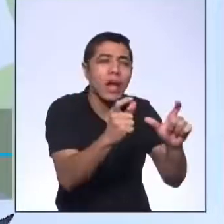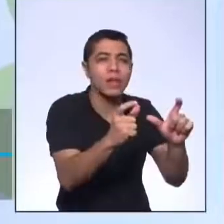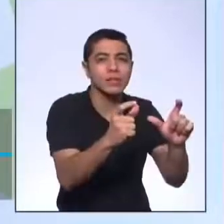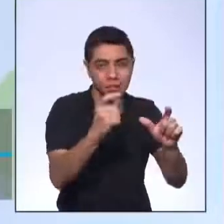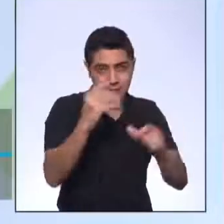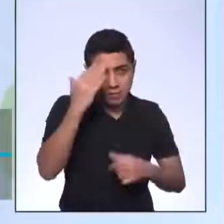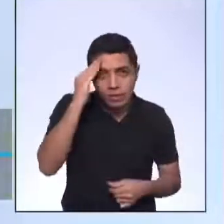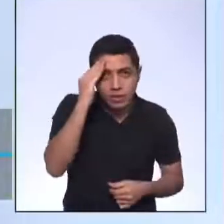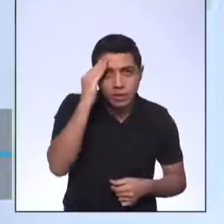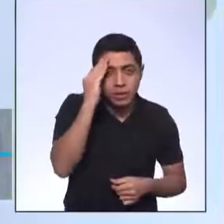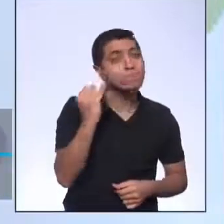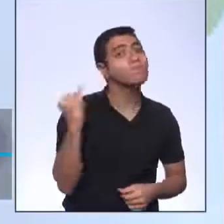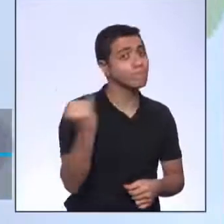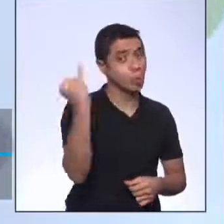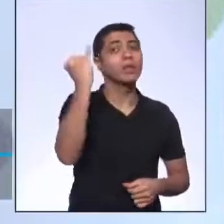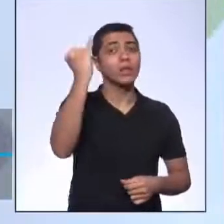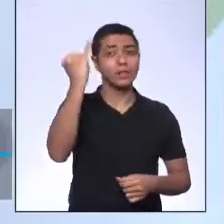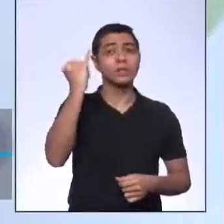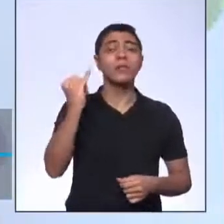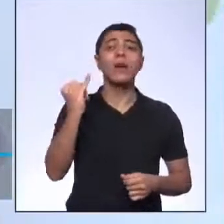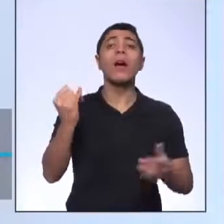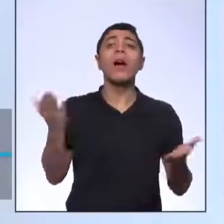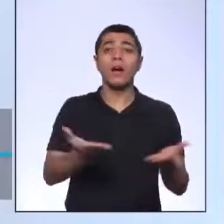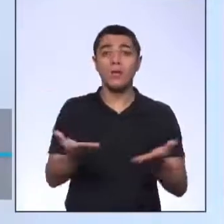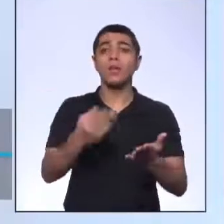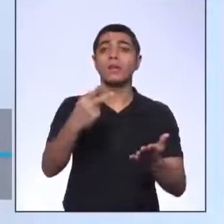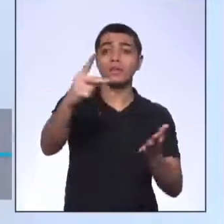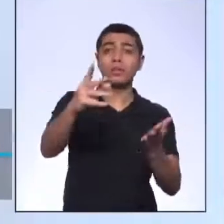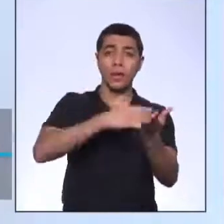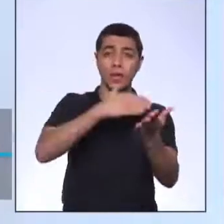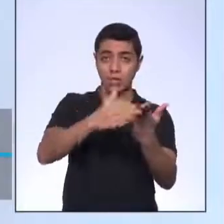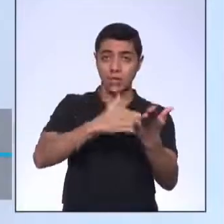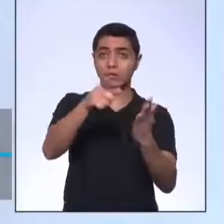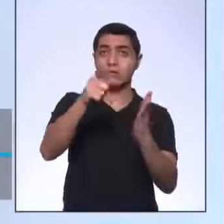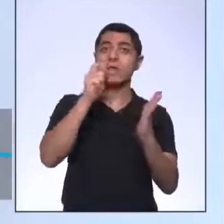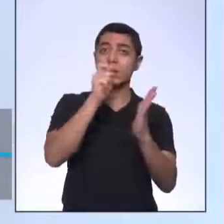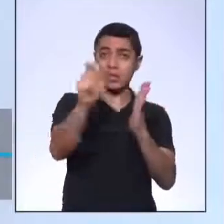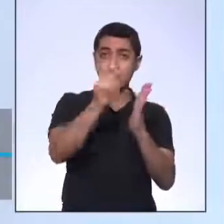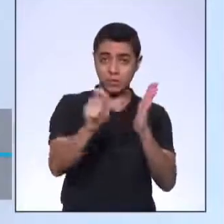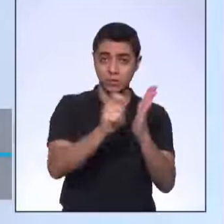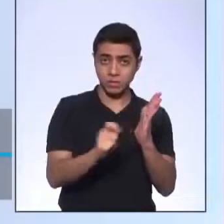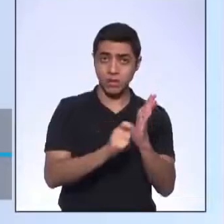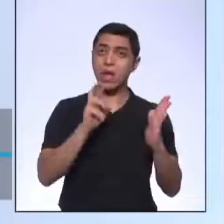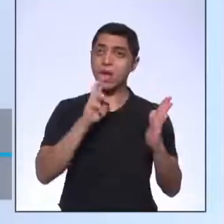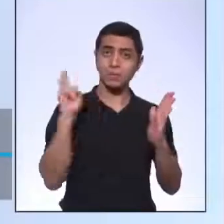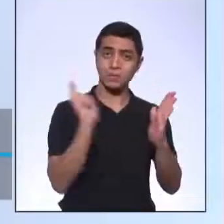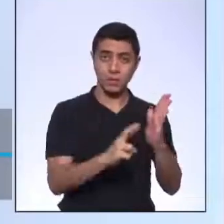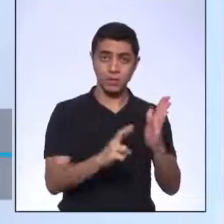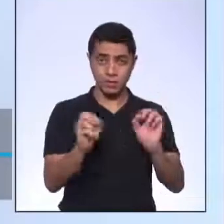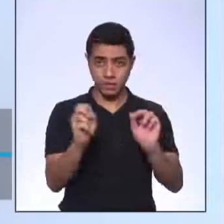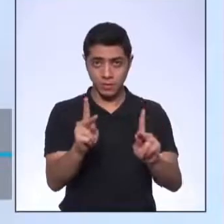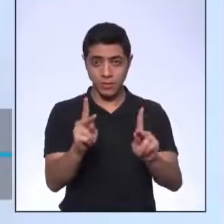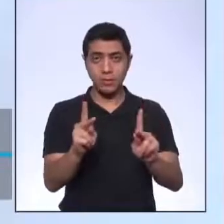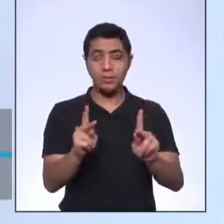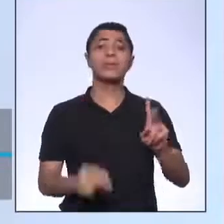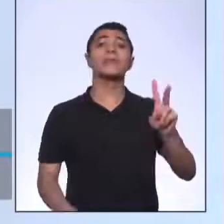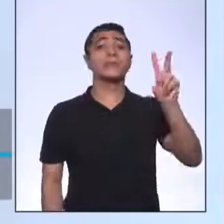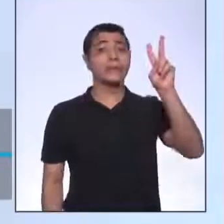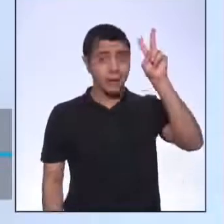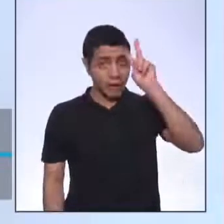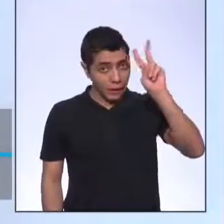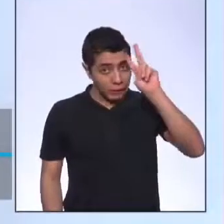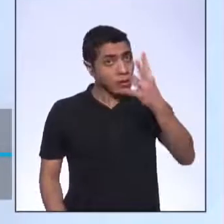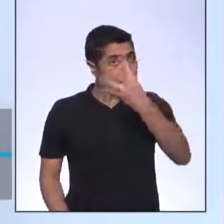então gente vocês vão anotar as respostas no caderno de vocês lembre-se alunos sempre o que nós temos aqui